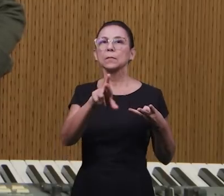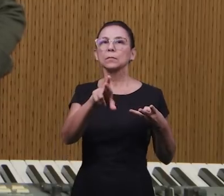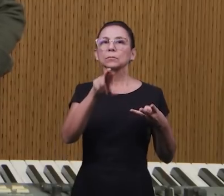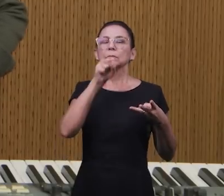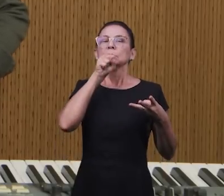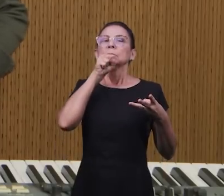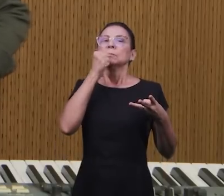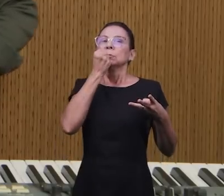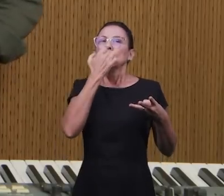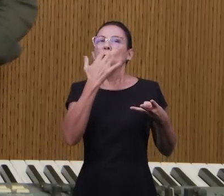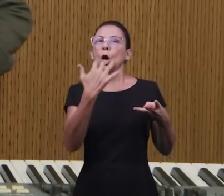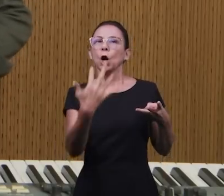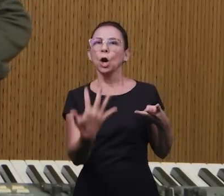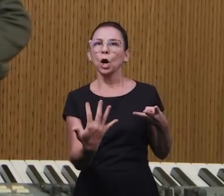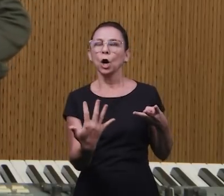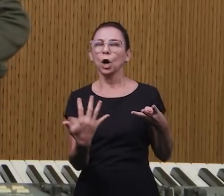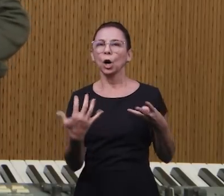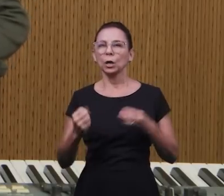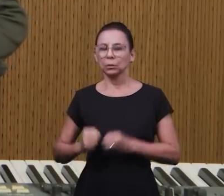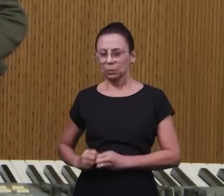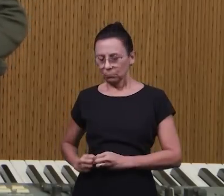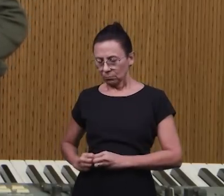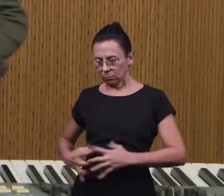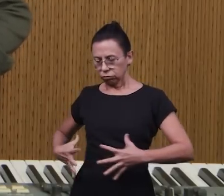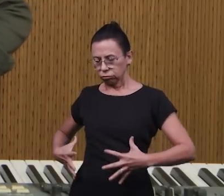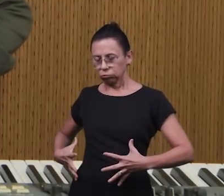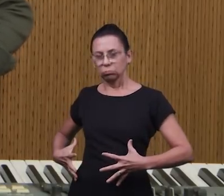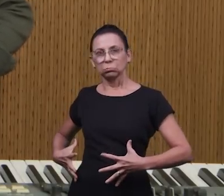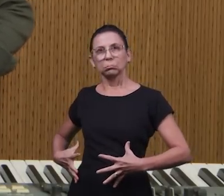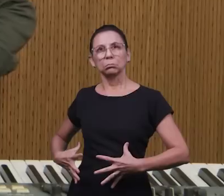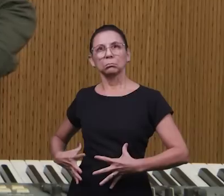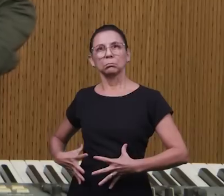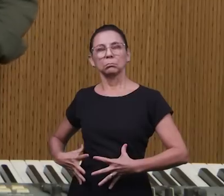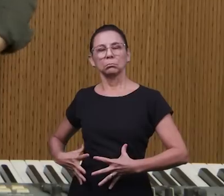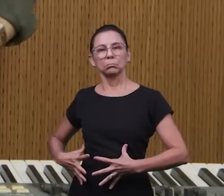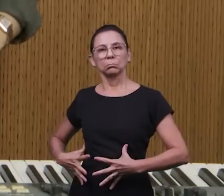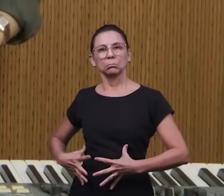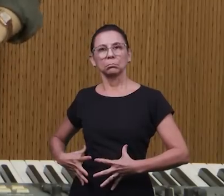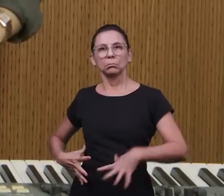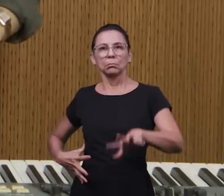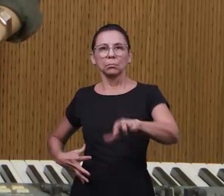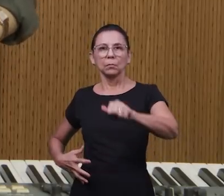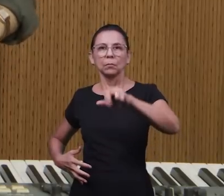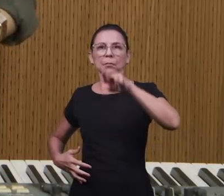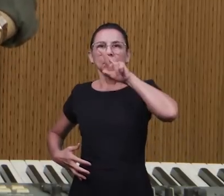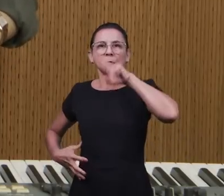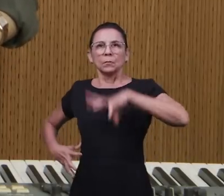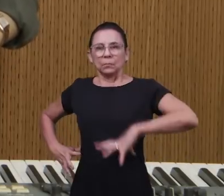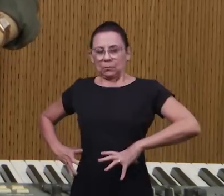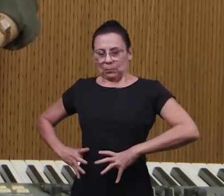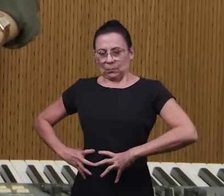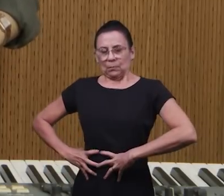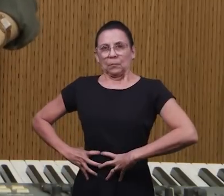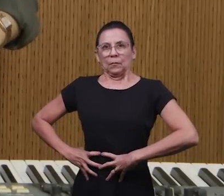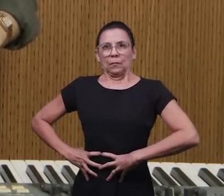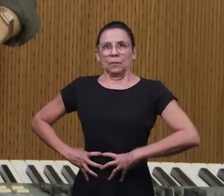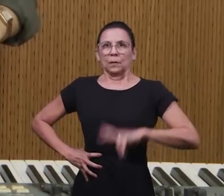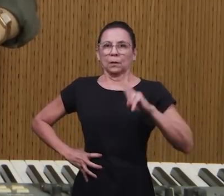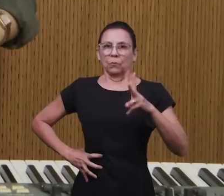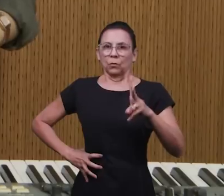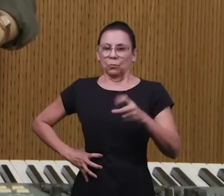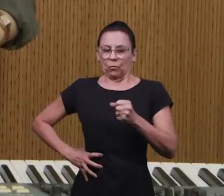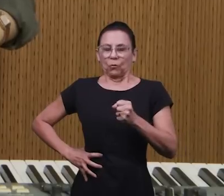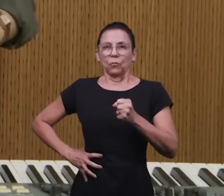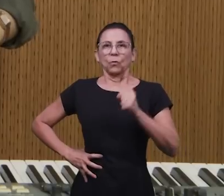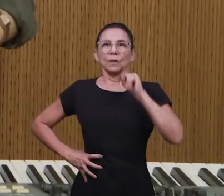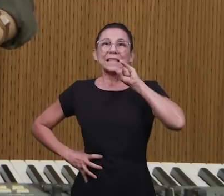expiração, relaxamento. Inspirei, ativei. Eu não vou desmontar isso aqui e vou fazer um S longo.